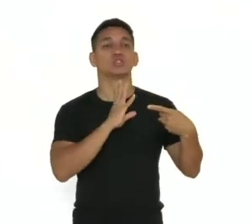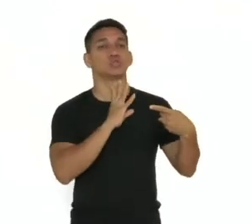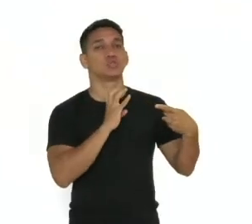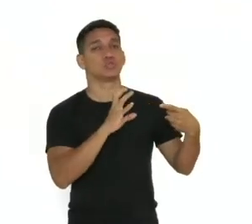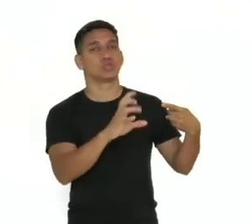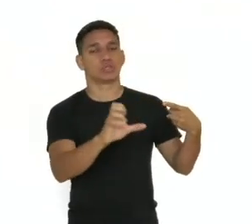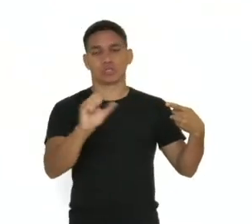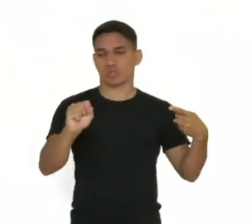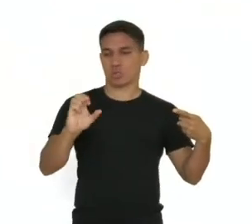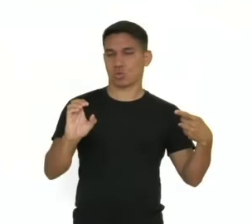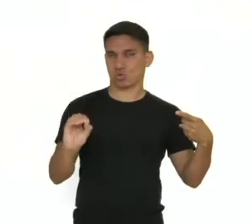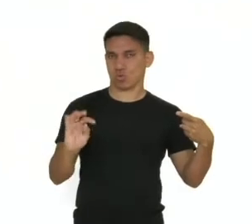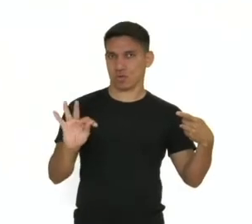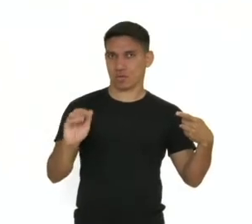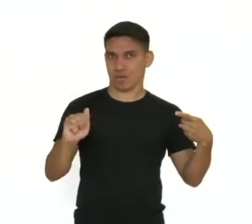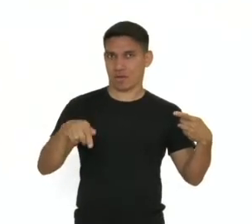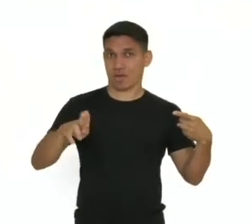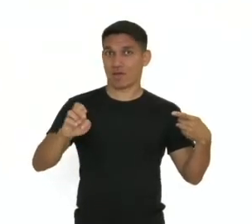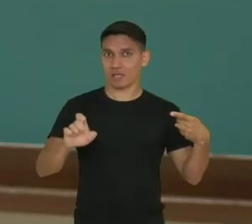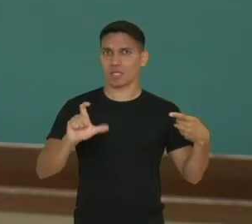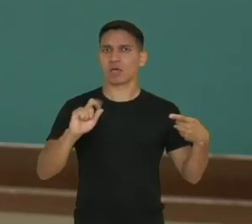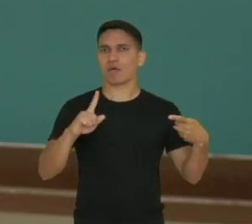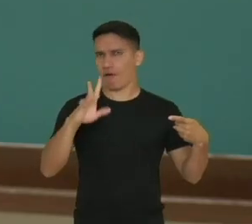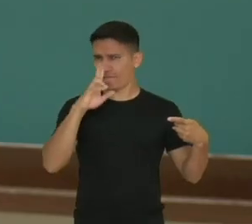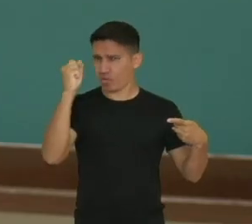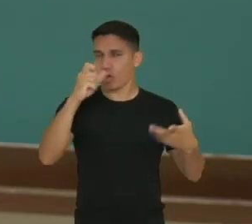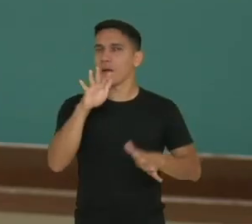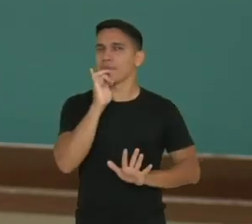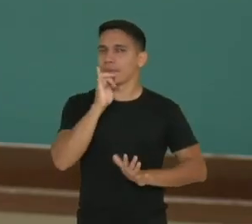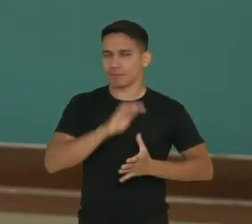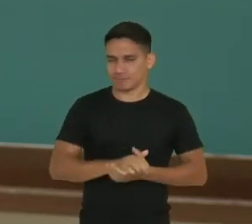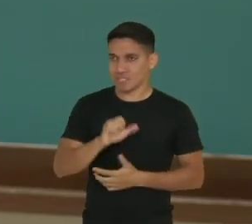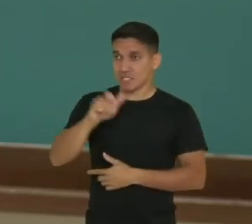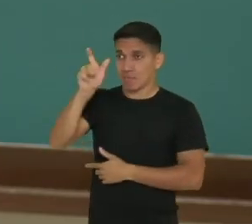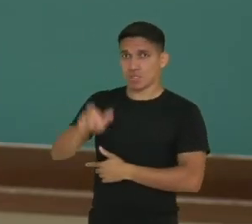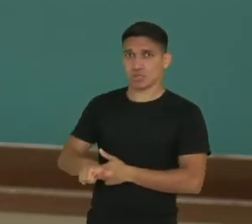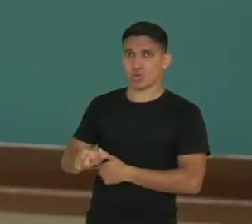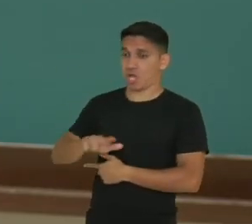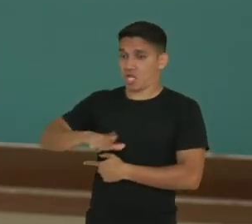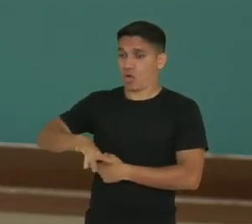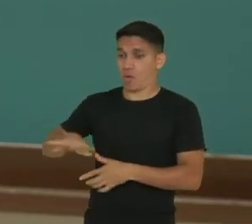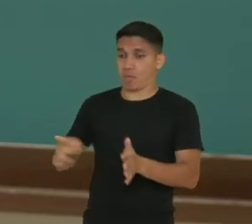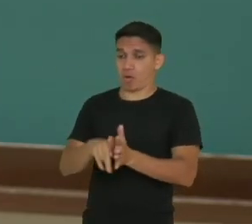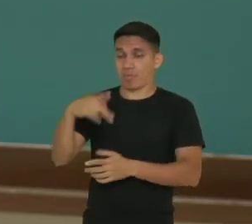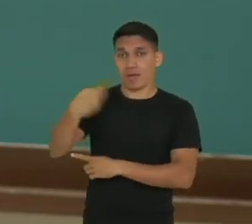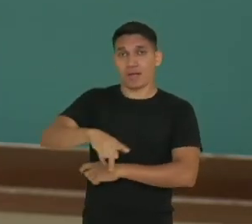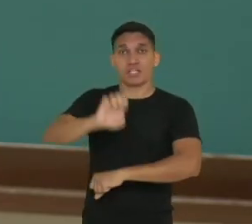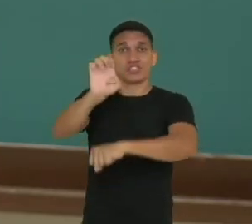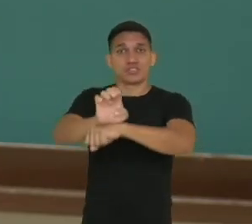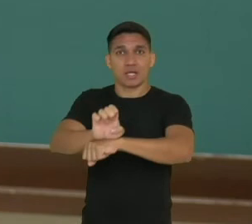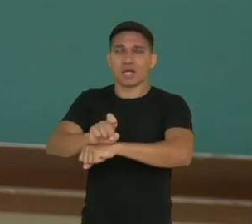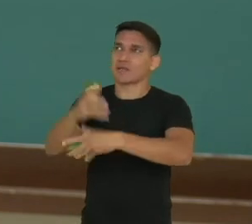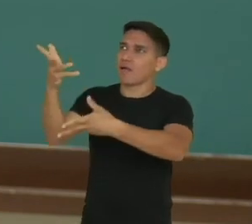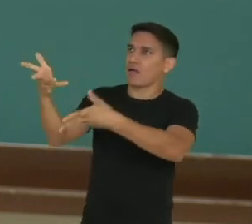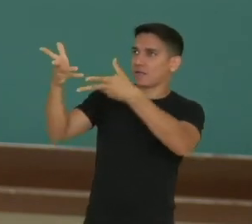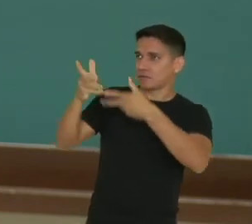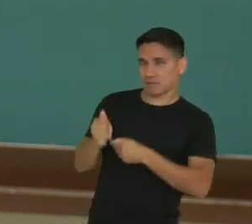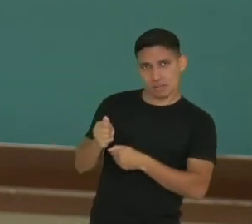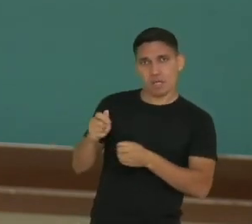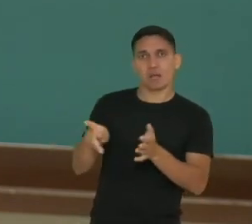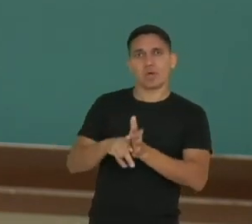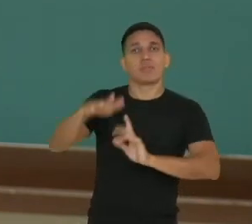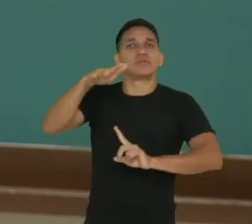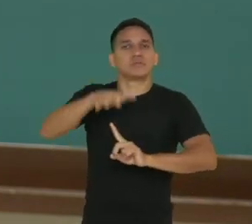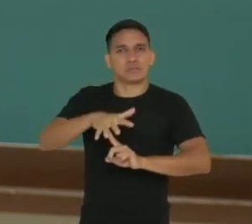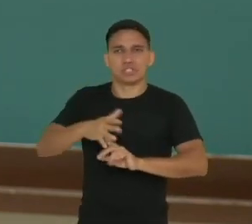é muito forte, né? Por exemplo, quando alguém não é do nosso estado, né? E a gente recebe pessoas no Paraná